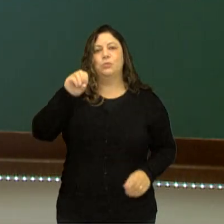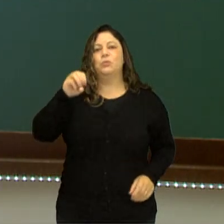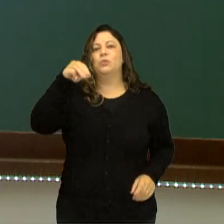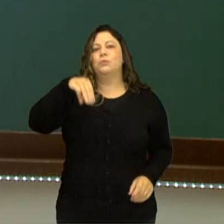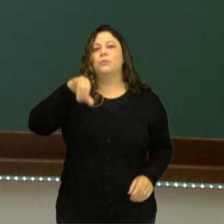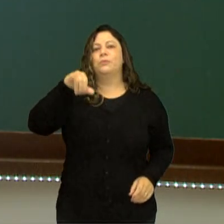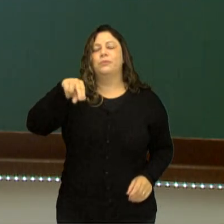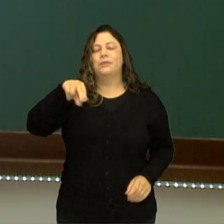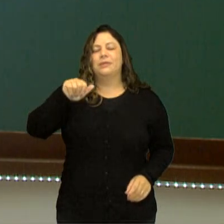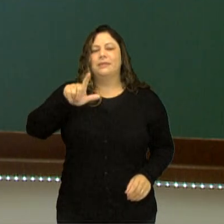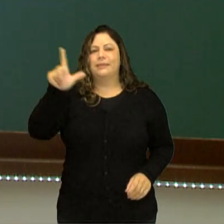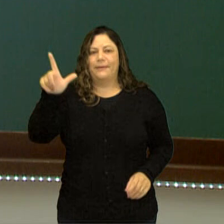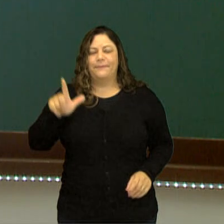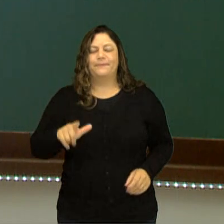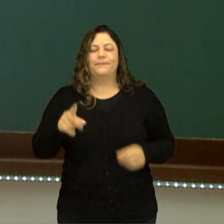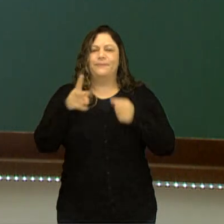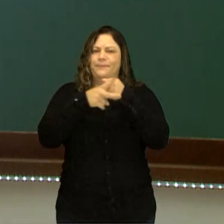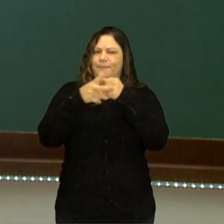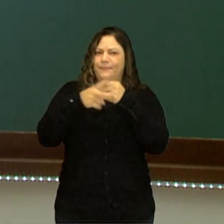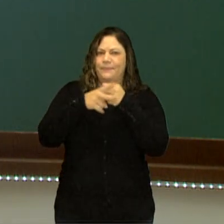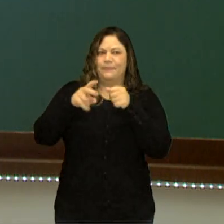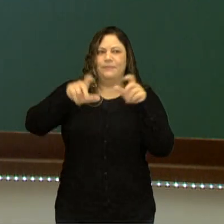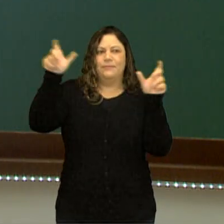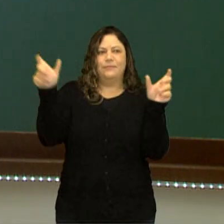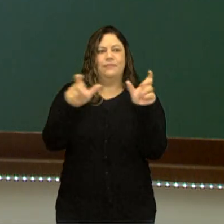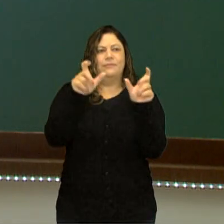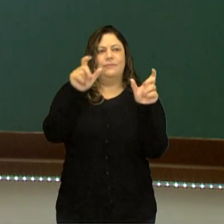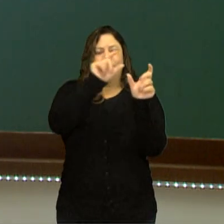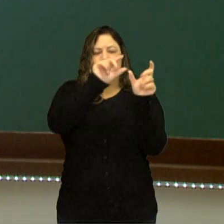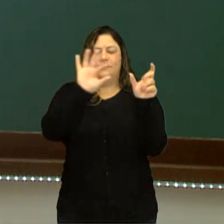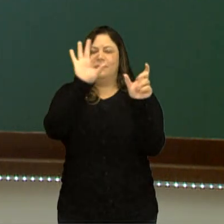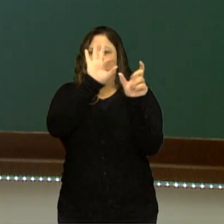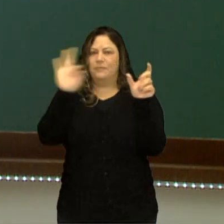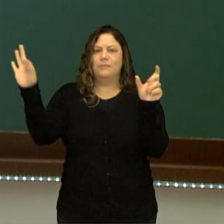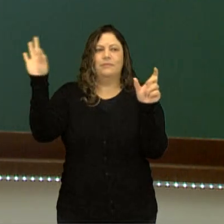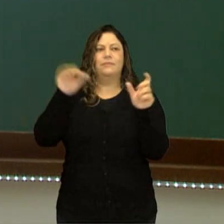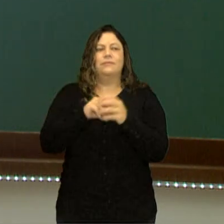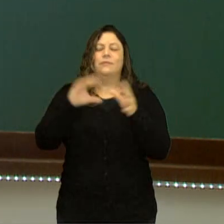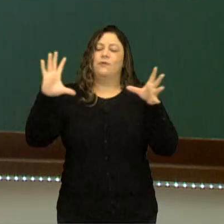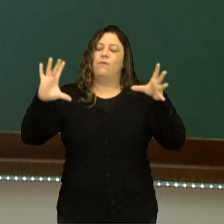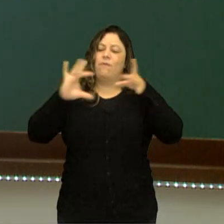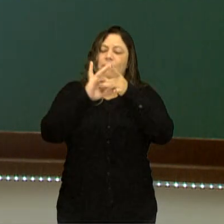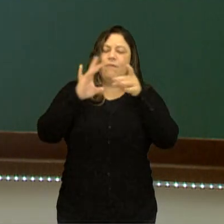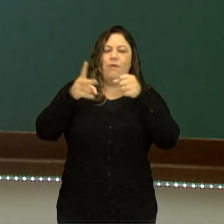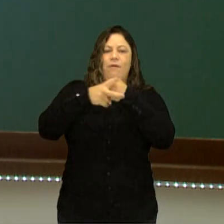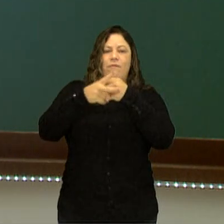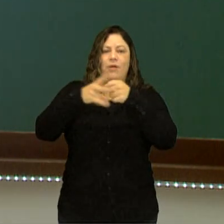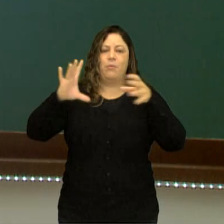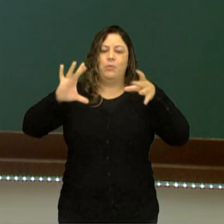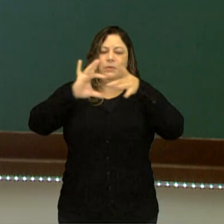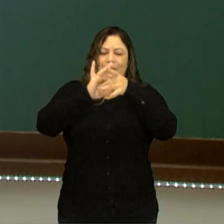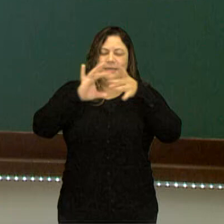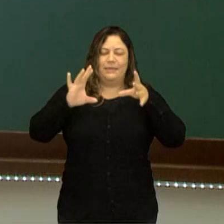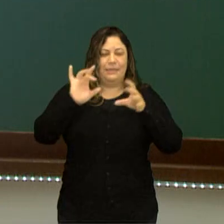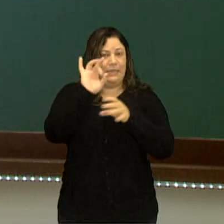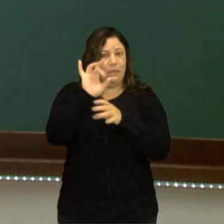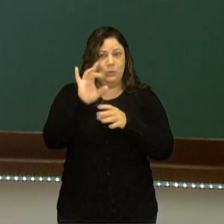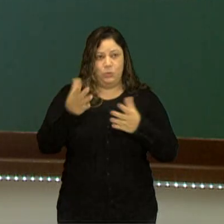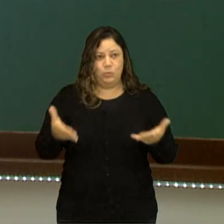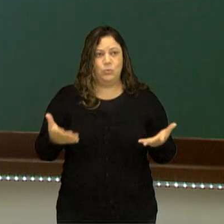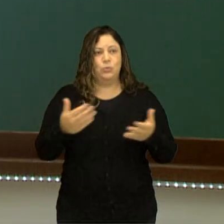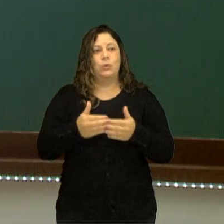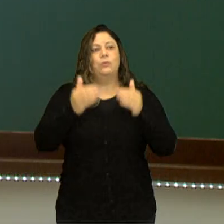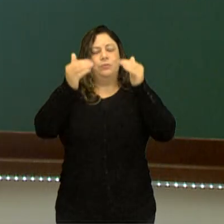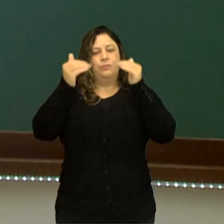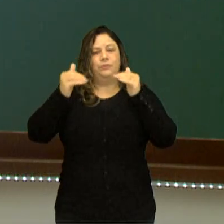um predicado verbo nominal. Por que as demais não são? Porque nós temos um verbo de ligação e apenas o predicativo. Então, o